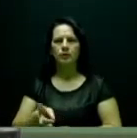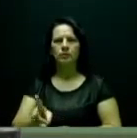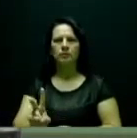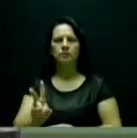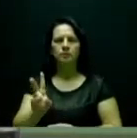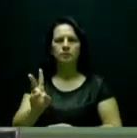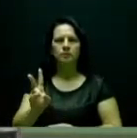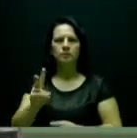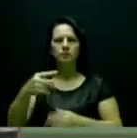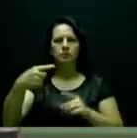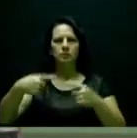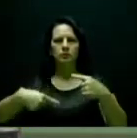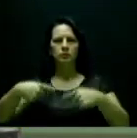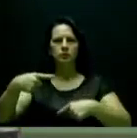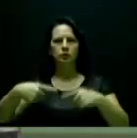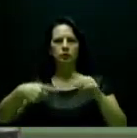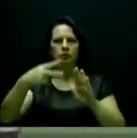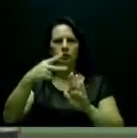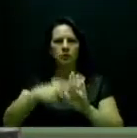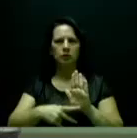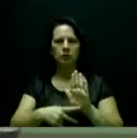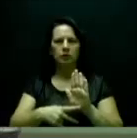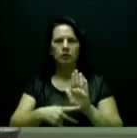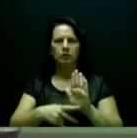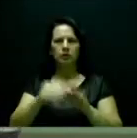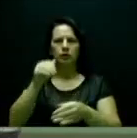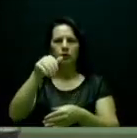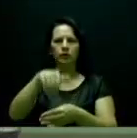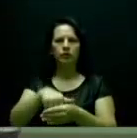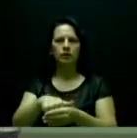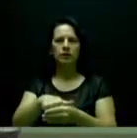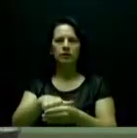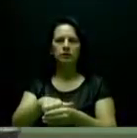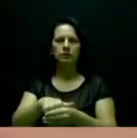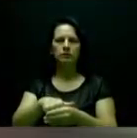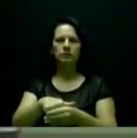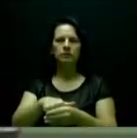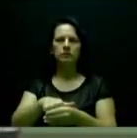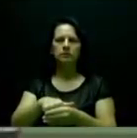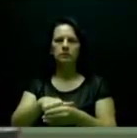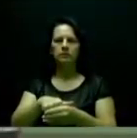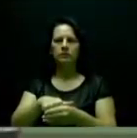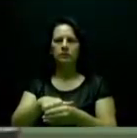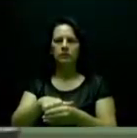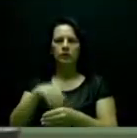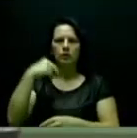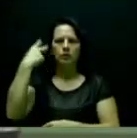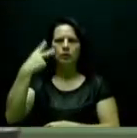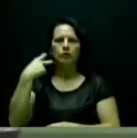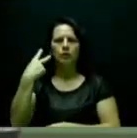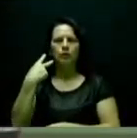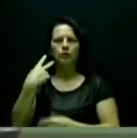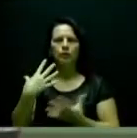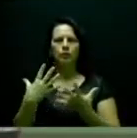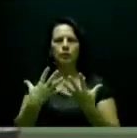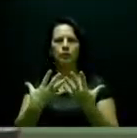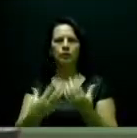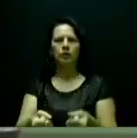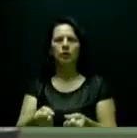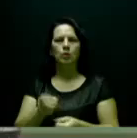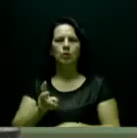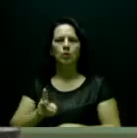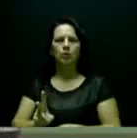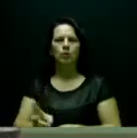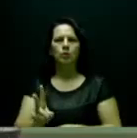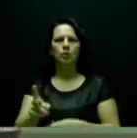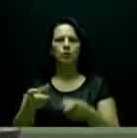Continua em discussão. Em votação, os vereadores que forem pela